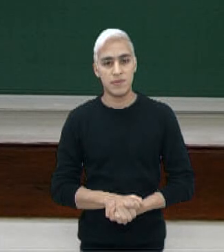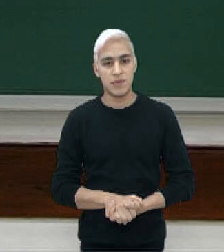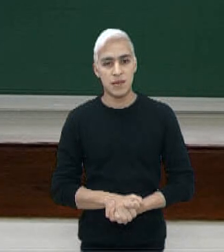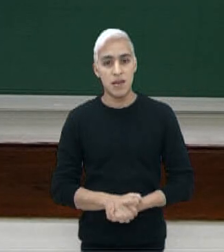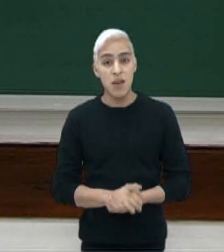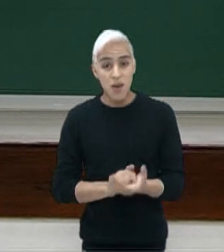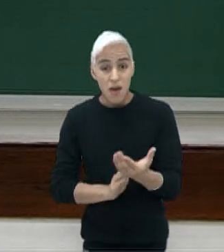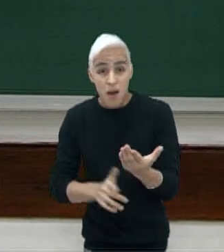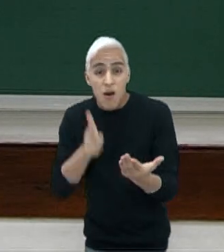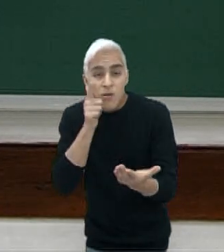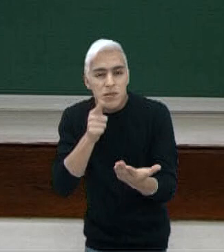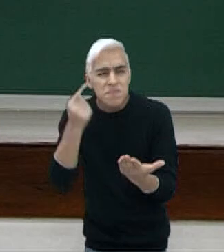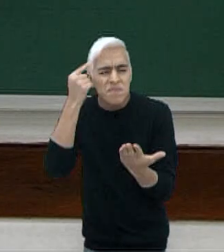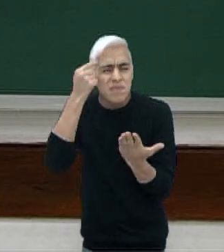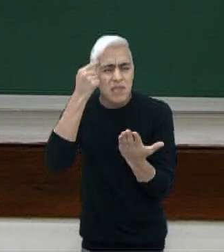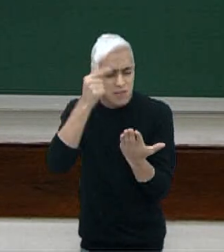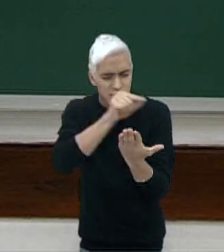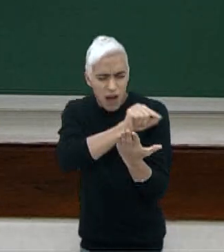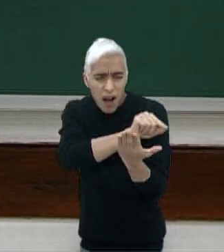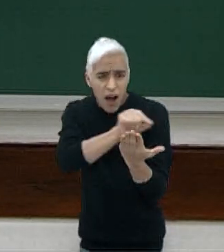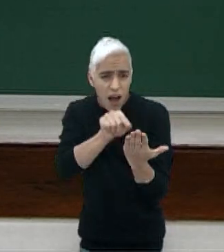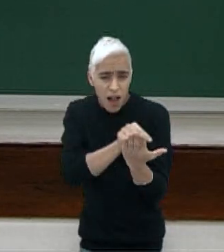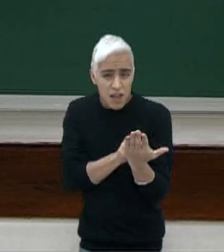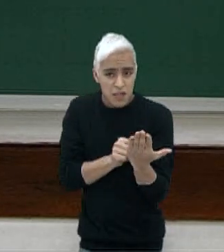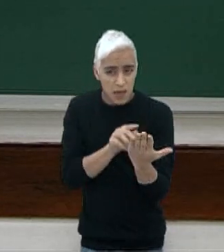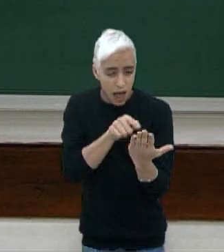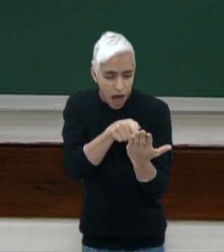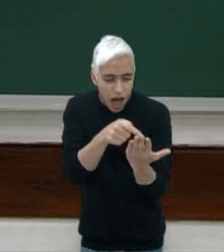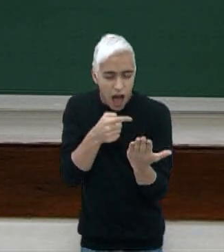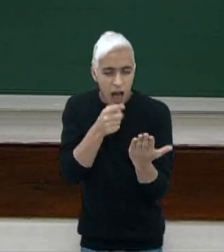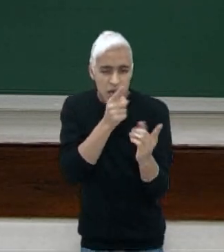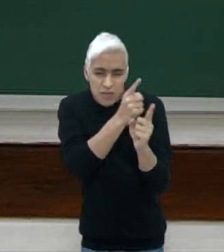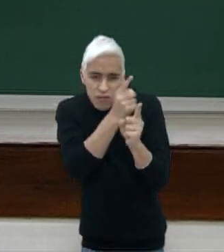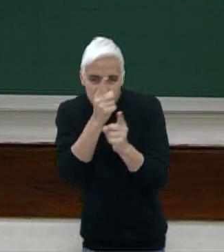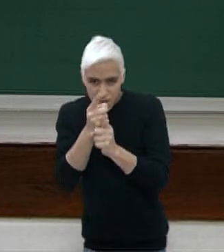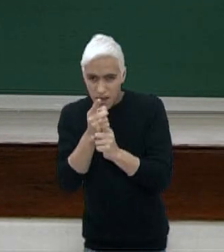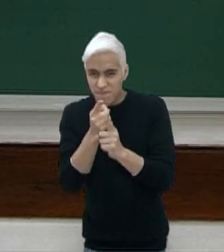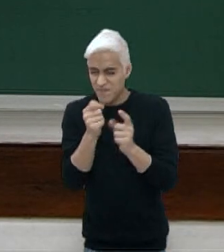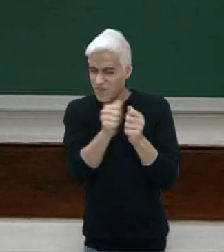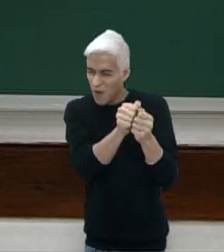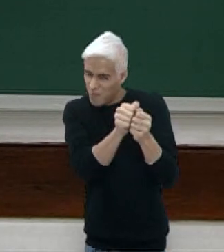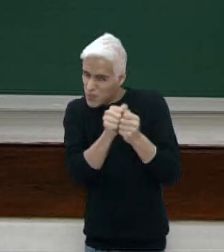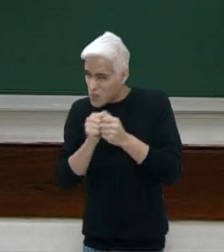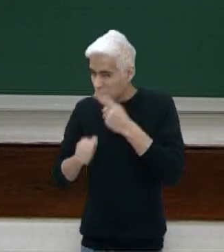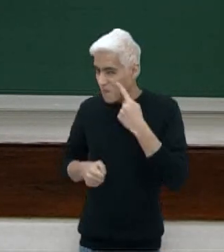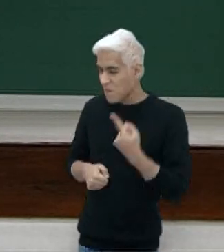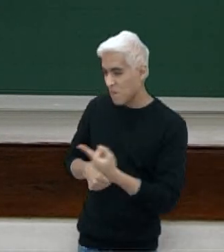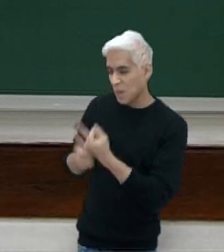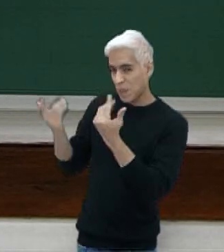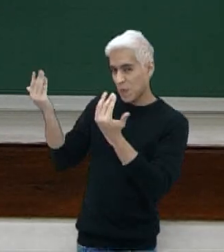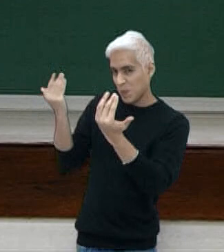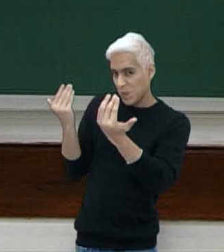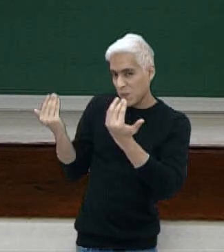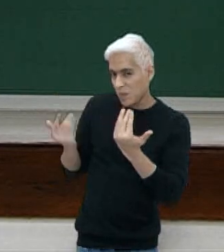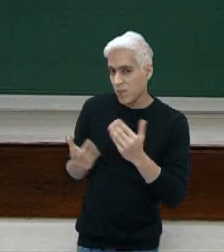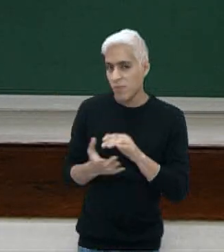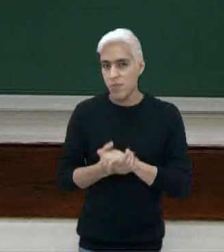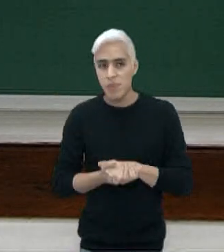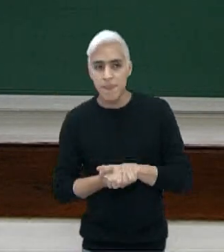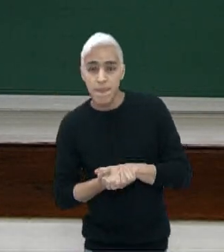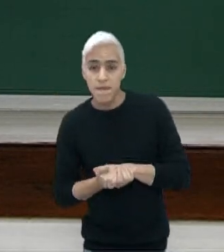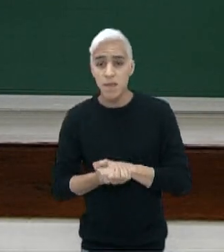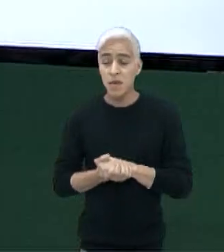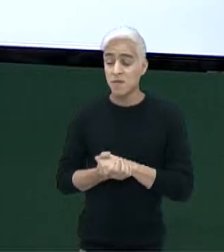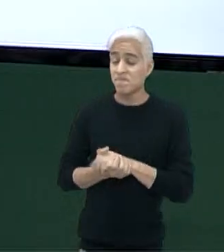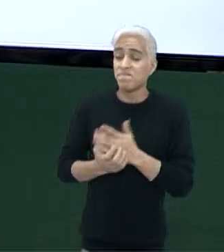você conseguiu pensar, né? Conseguiu achar essas referências? Vamos dar uma olhada juntos? Olha lá. Bom, a professora